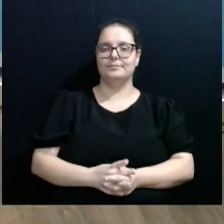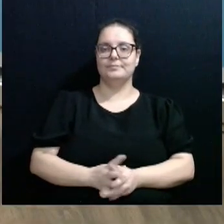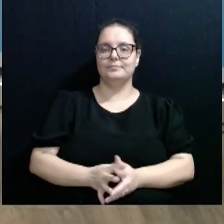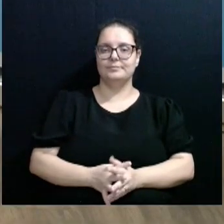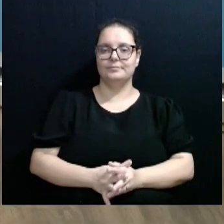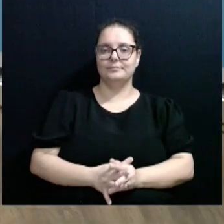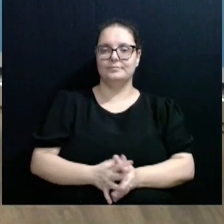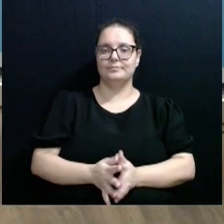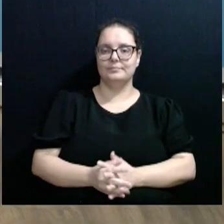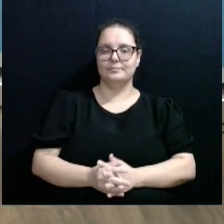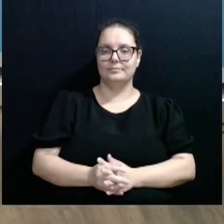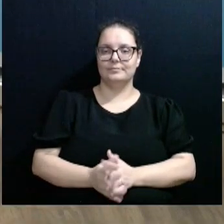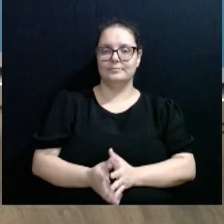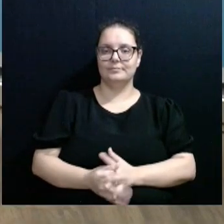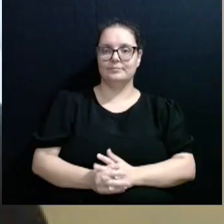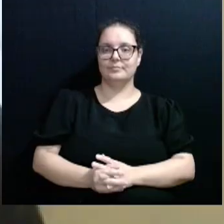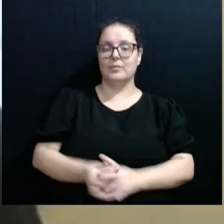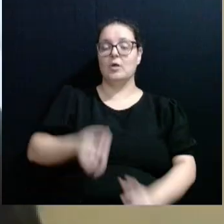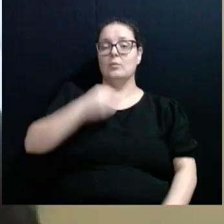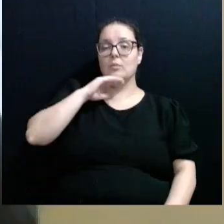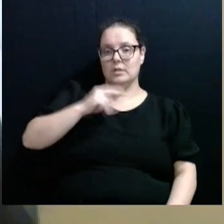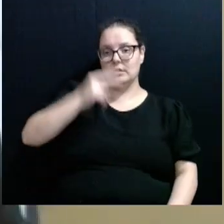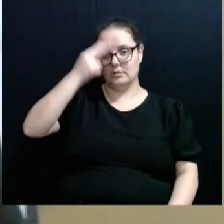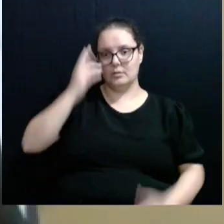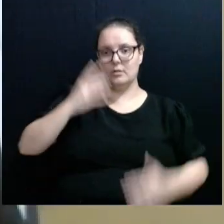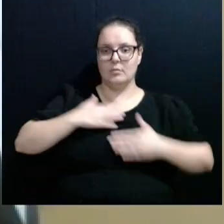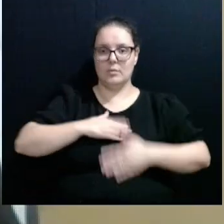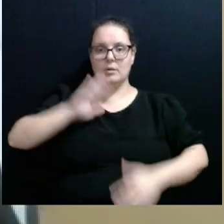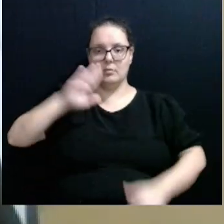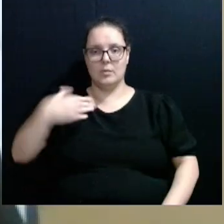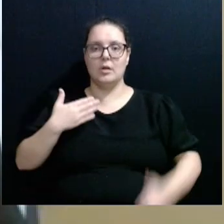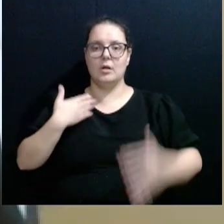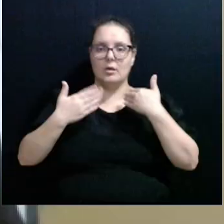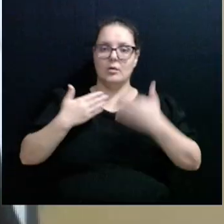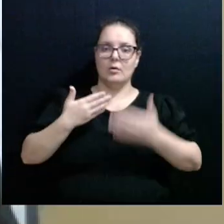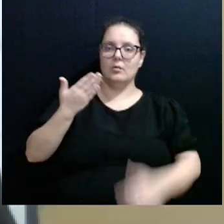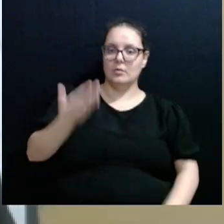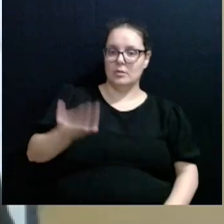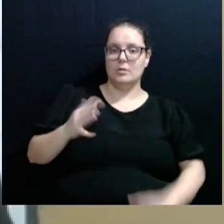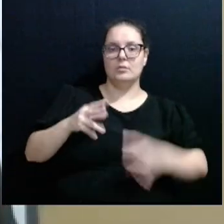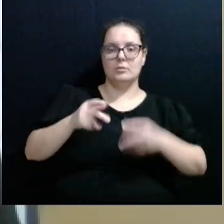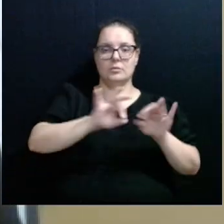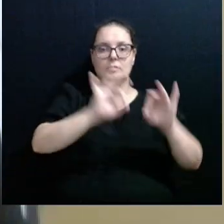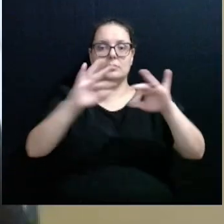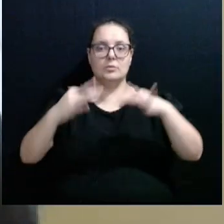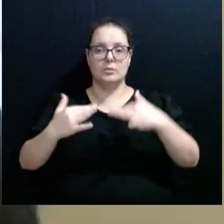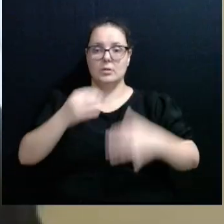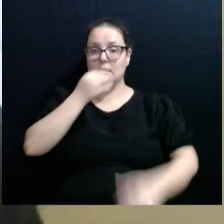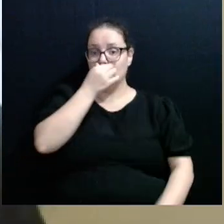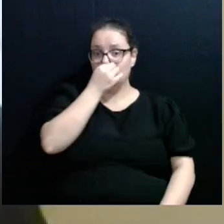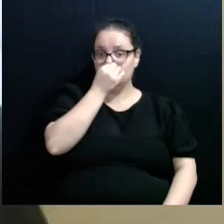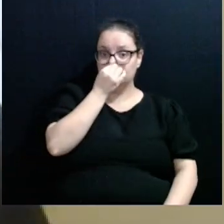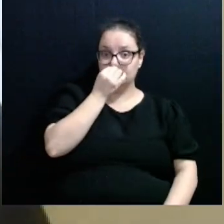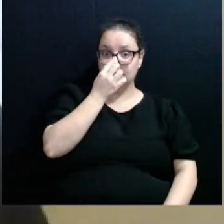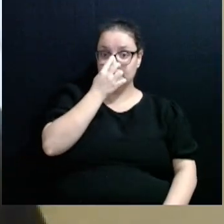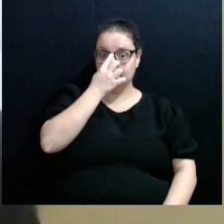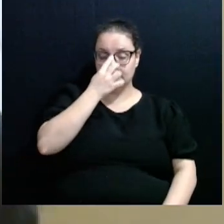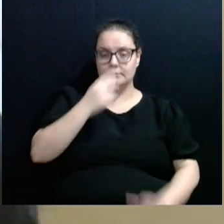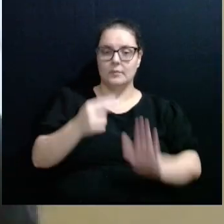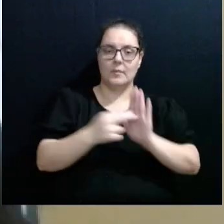Boa tarde, Gabriel. Prazer e uma honra falar com você e todas as pessoas que nos assistem. As